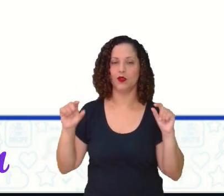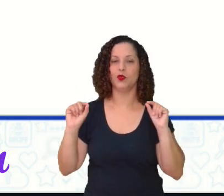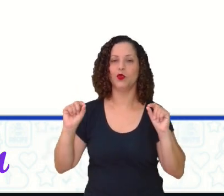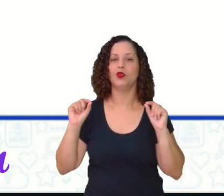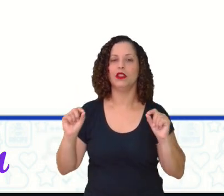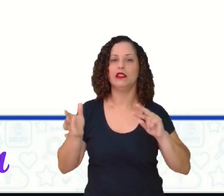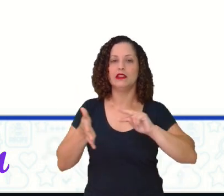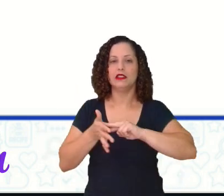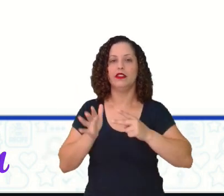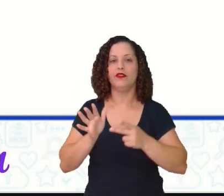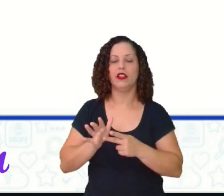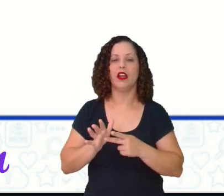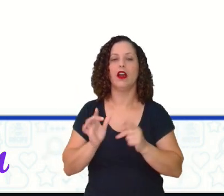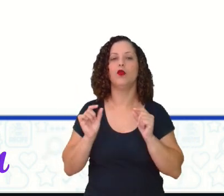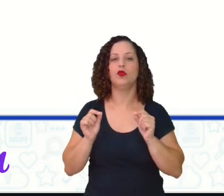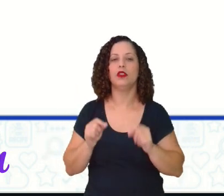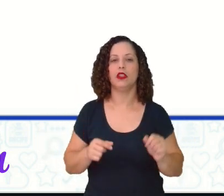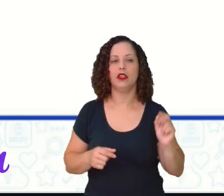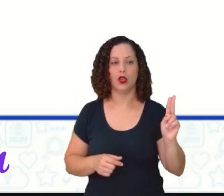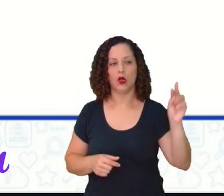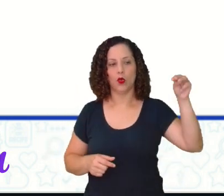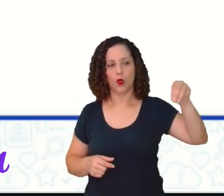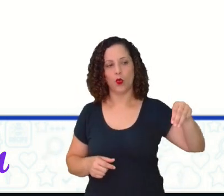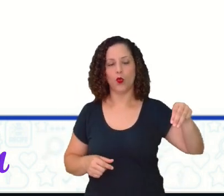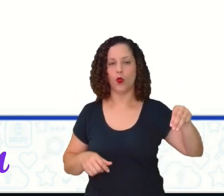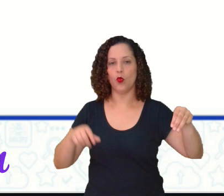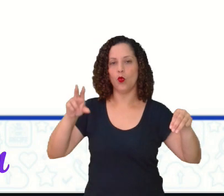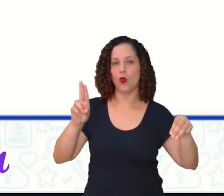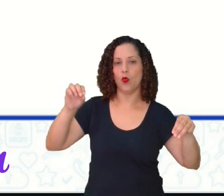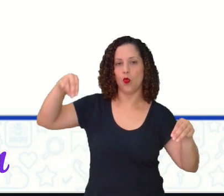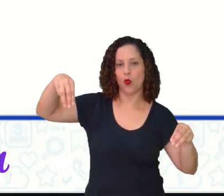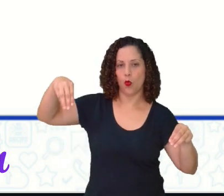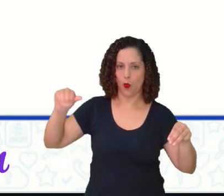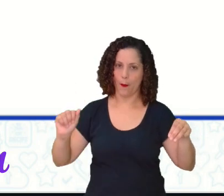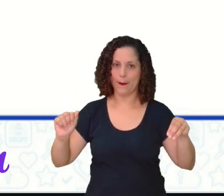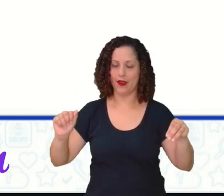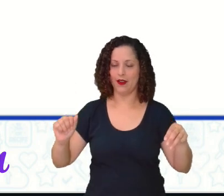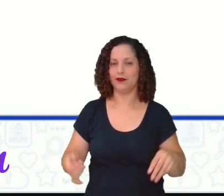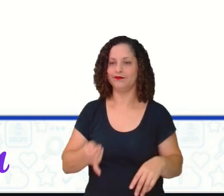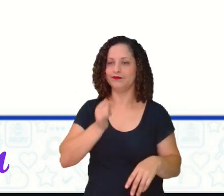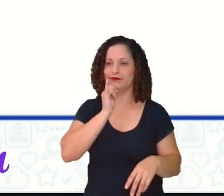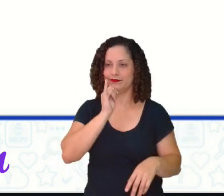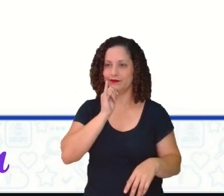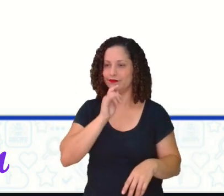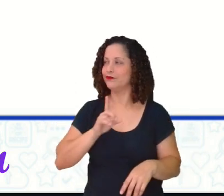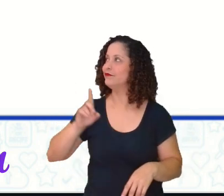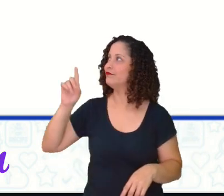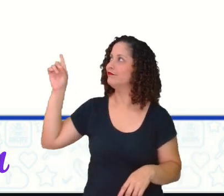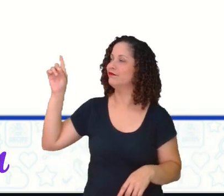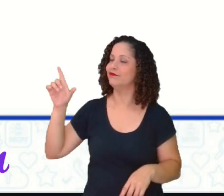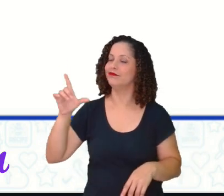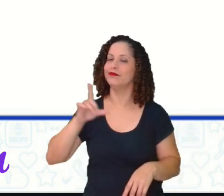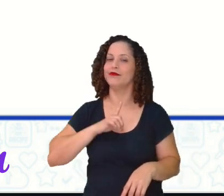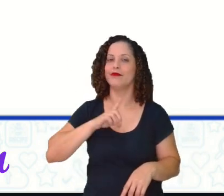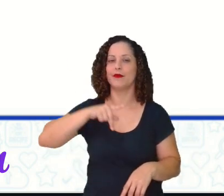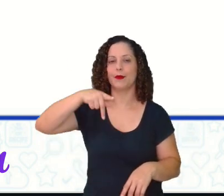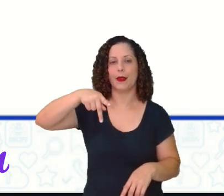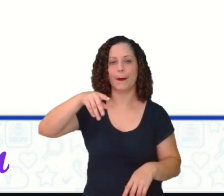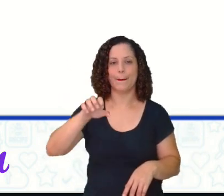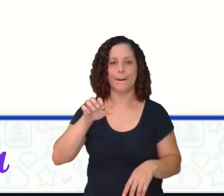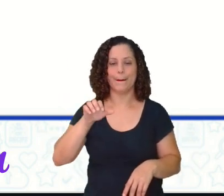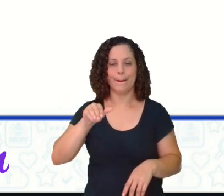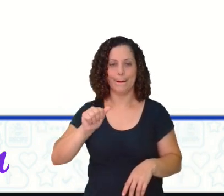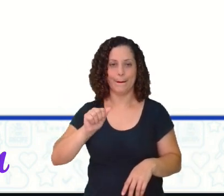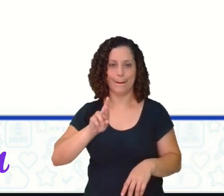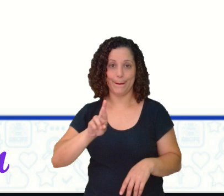um ou uma. Nós temos a pear, an apple. Então, a pear, uma pera.